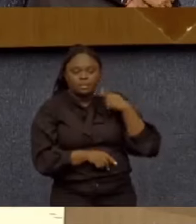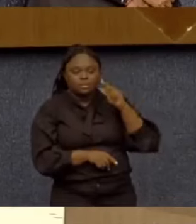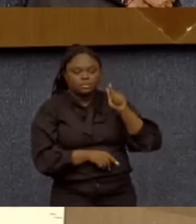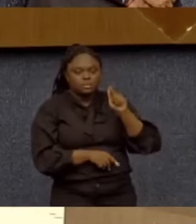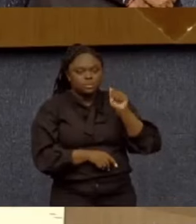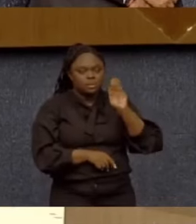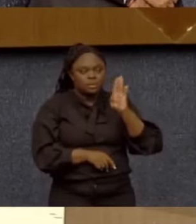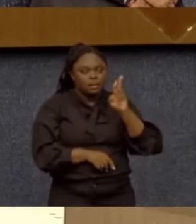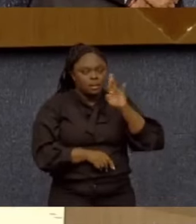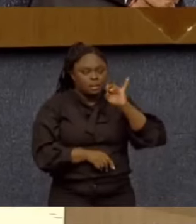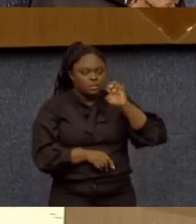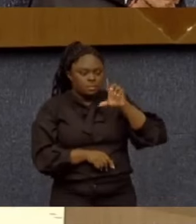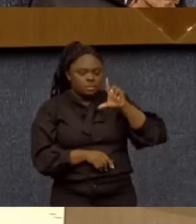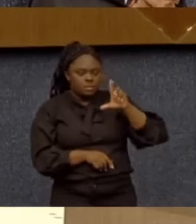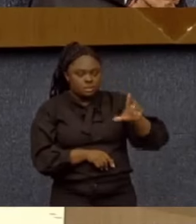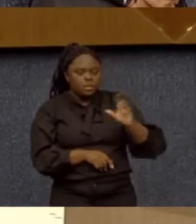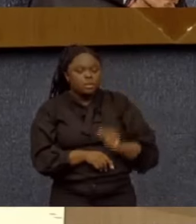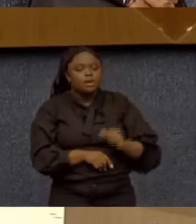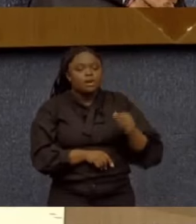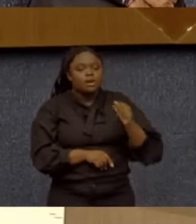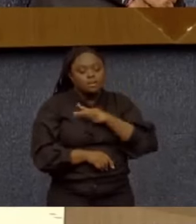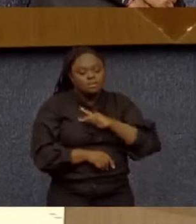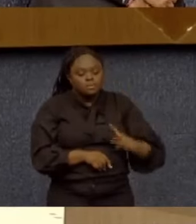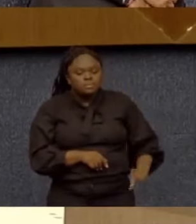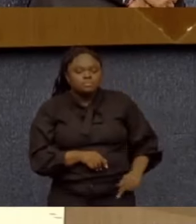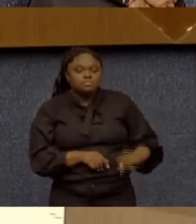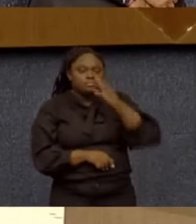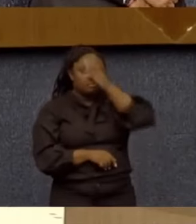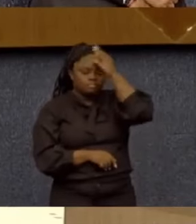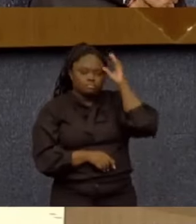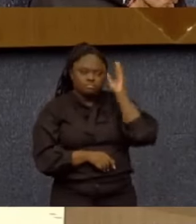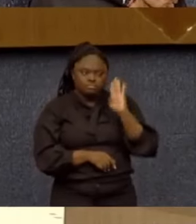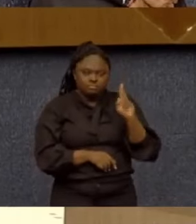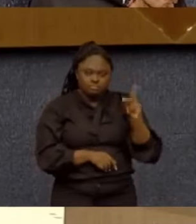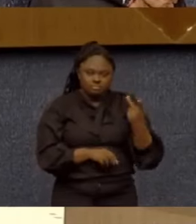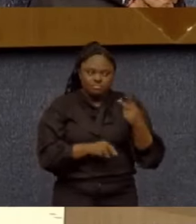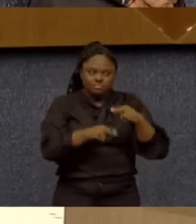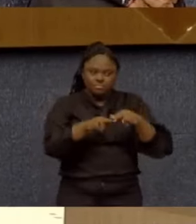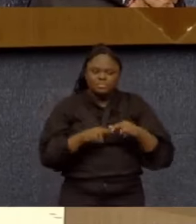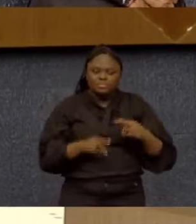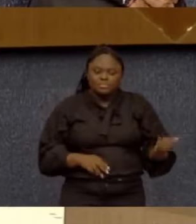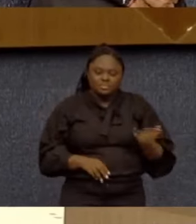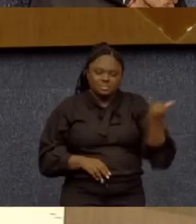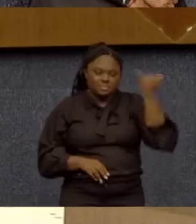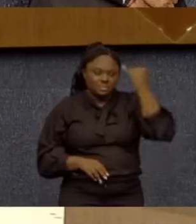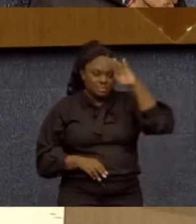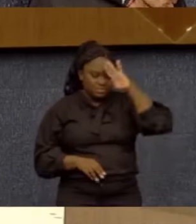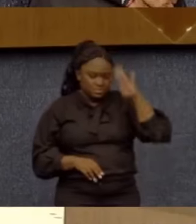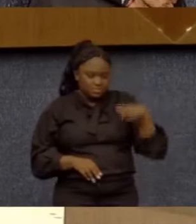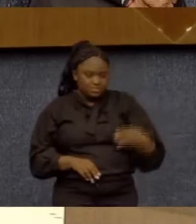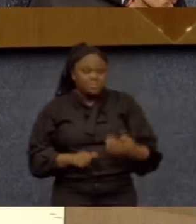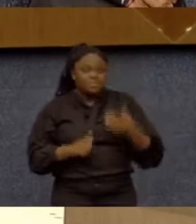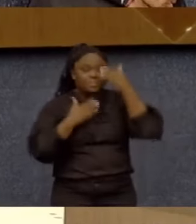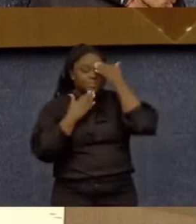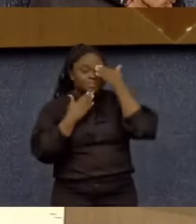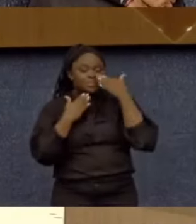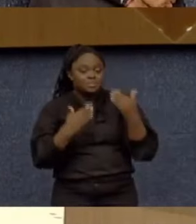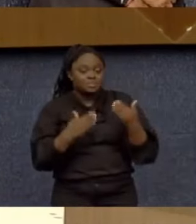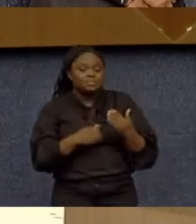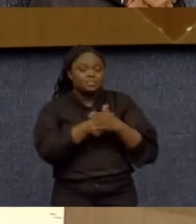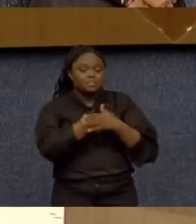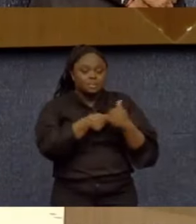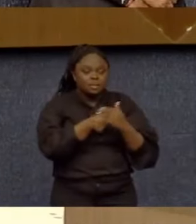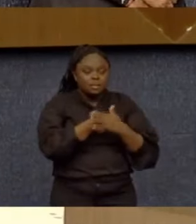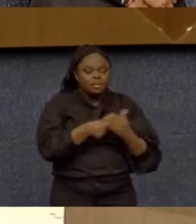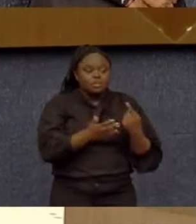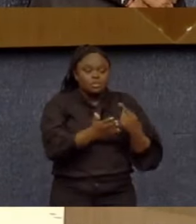Souza, presidente da Câmara Municipal de Belo Horizonte, por tão honrosa homenagem. Agradeço pelo carinho e pelo convite a